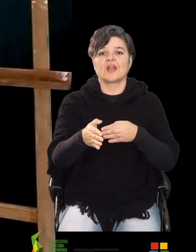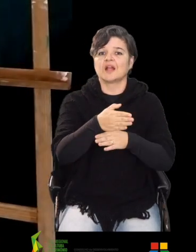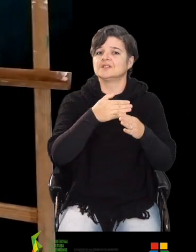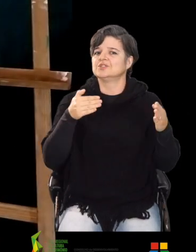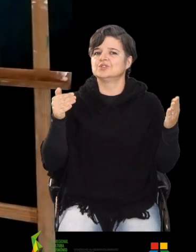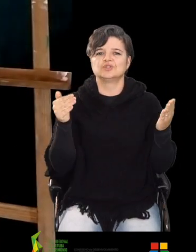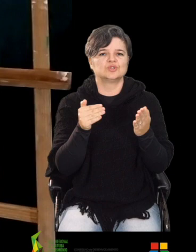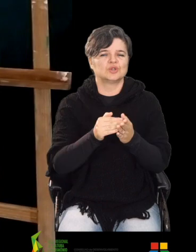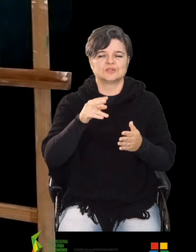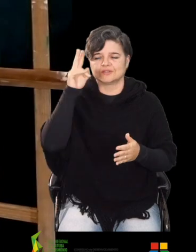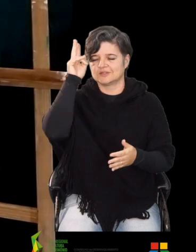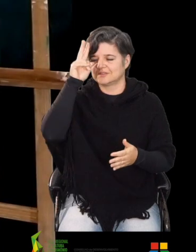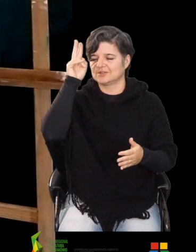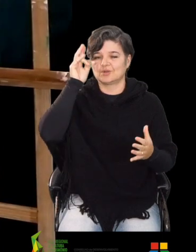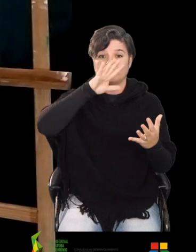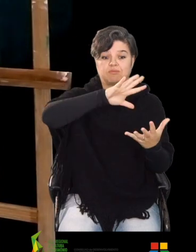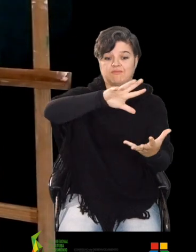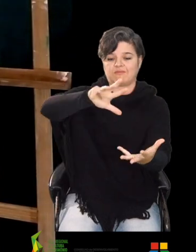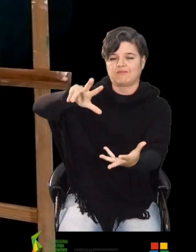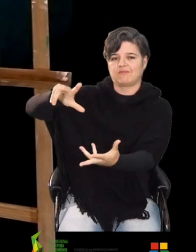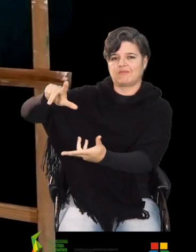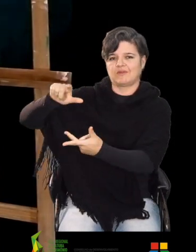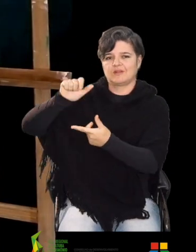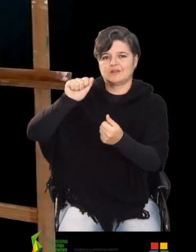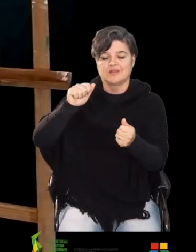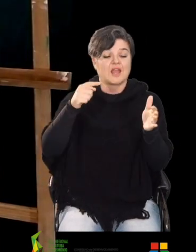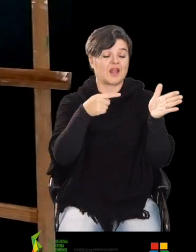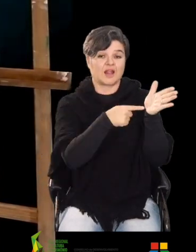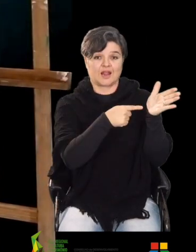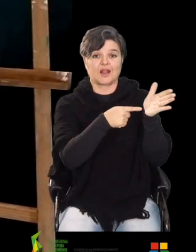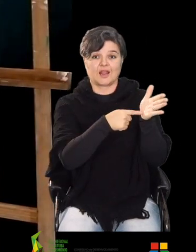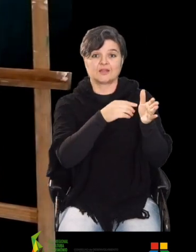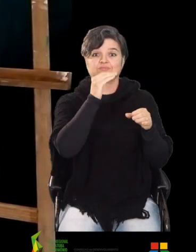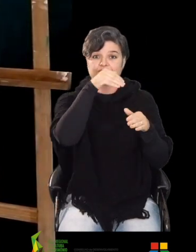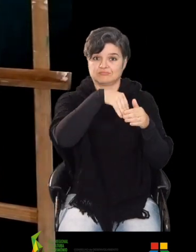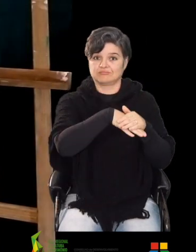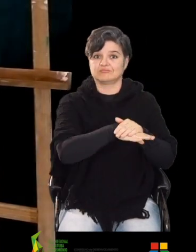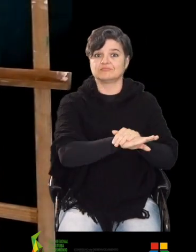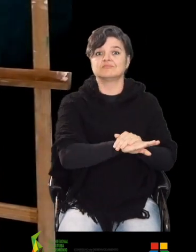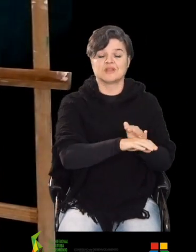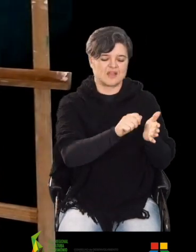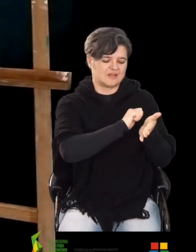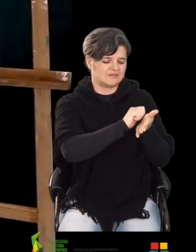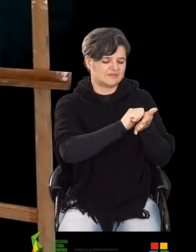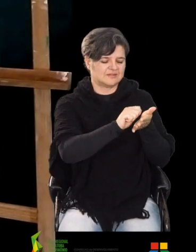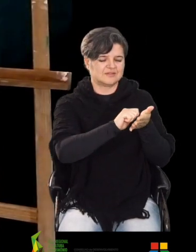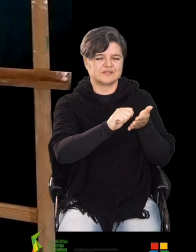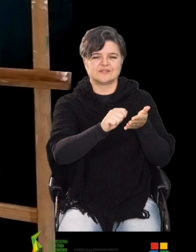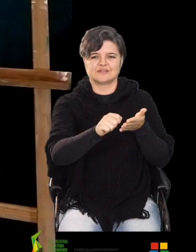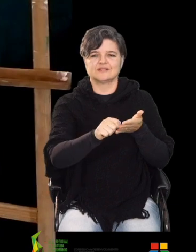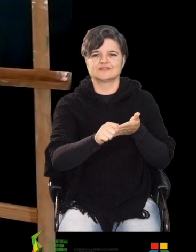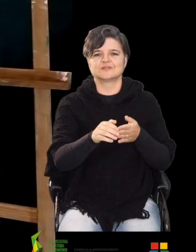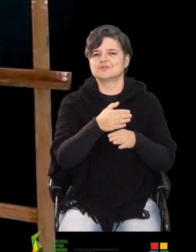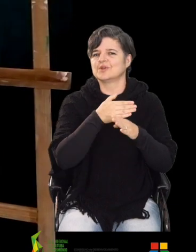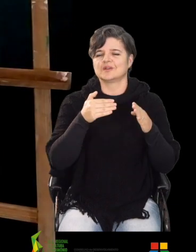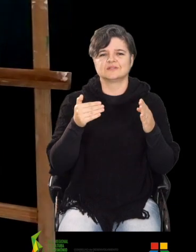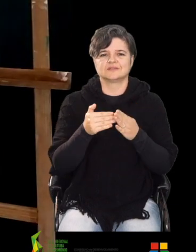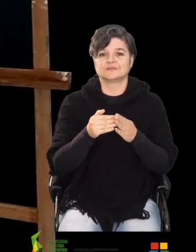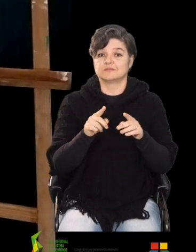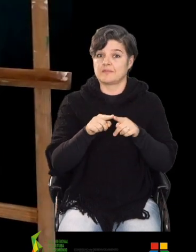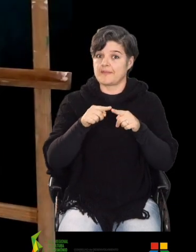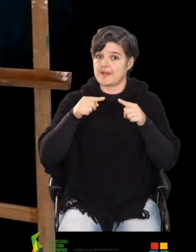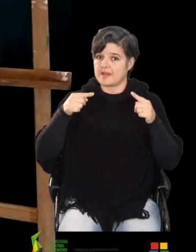histórias do mundo este livro que tem todas as histórias do mundo mais